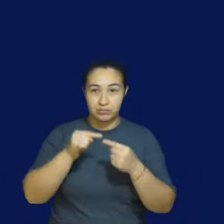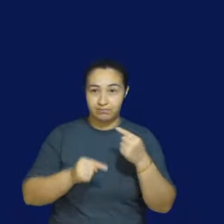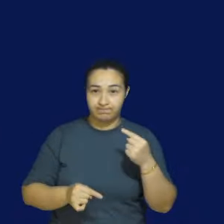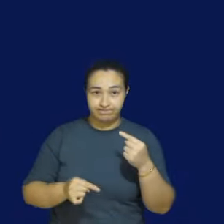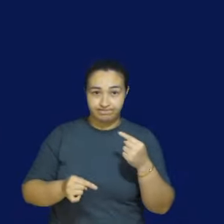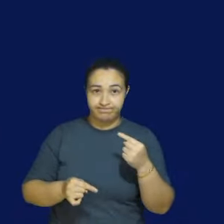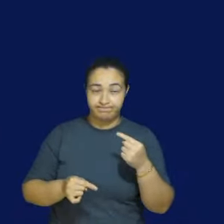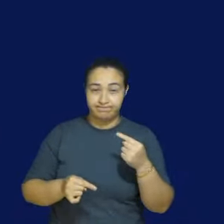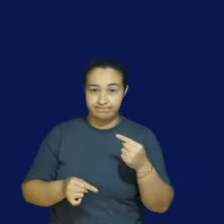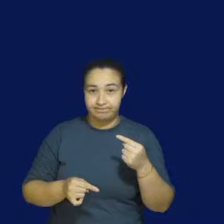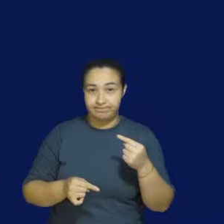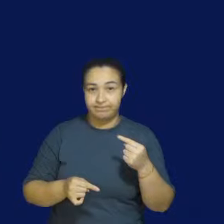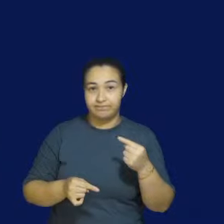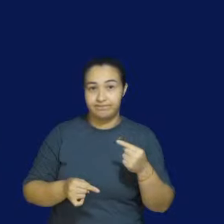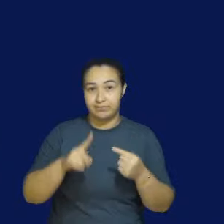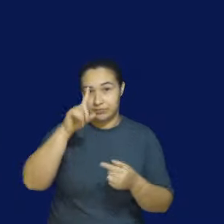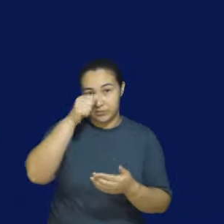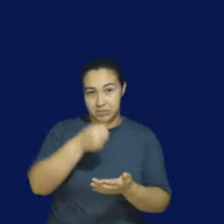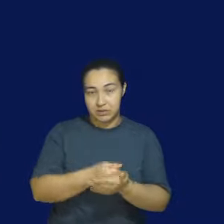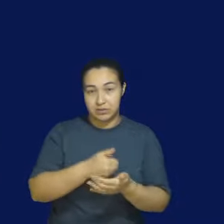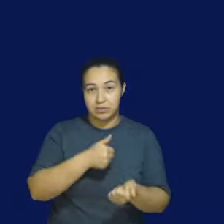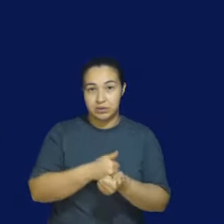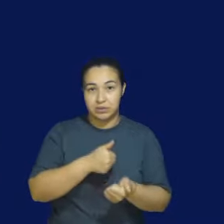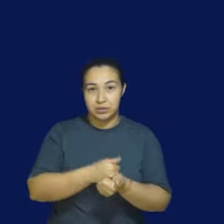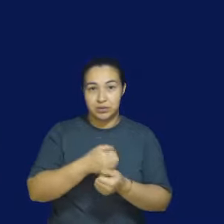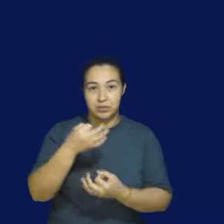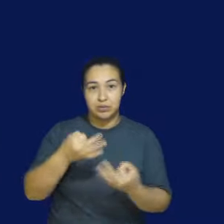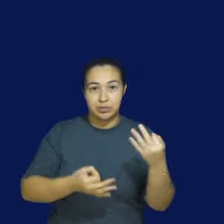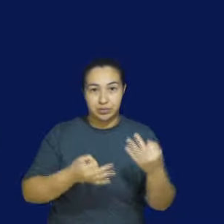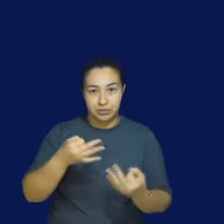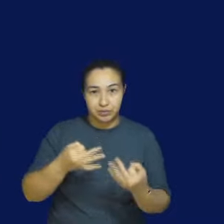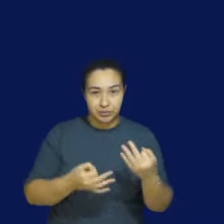definitiva do Tribunal de Justiça do Estado de Santa Catarina no incidente de arguição de